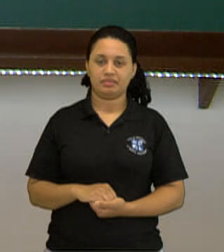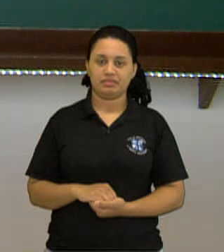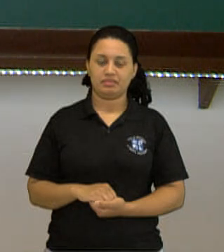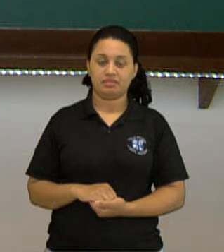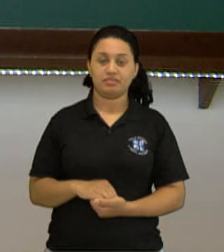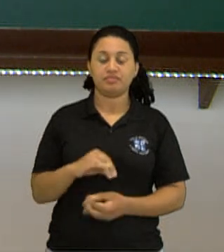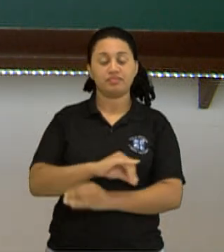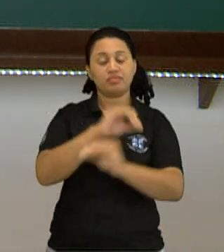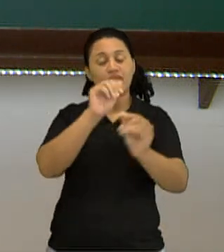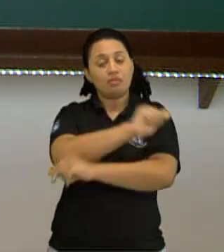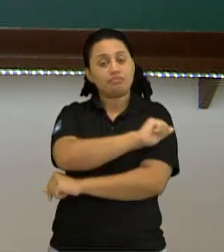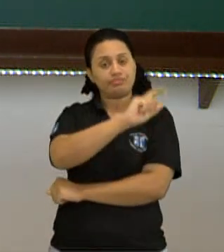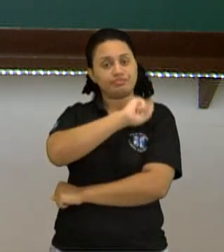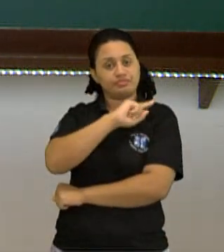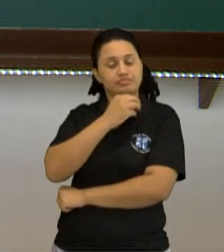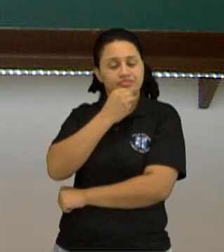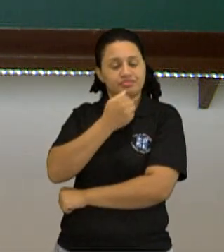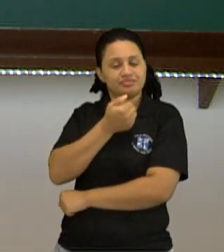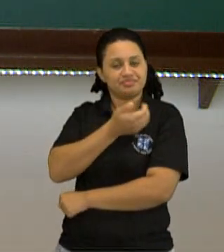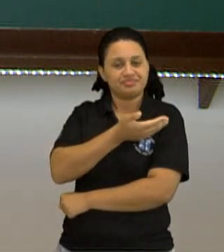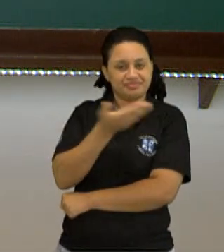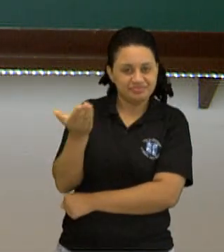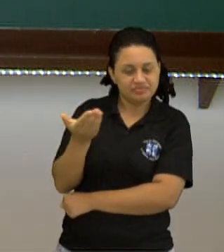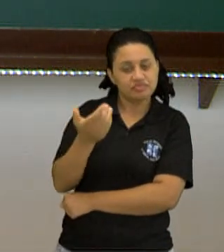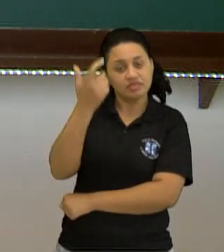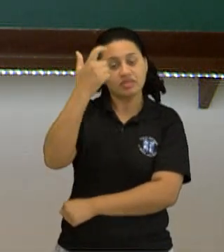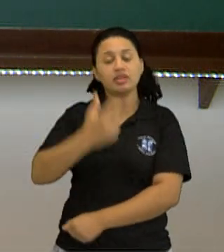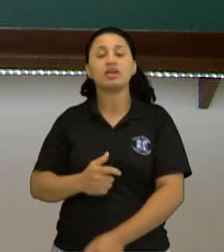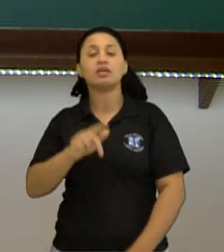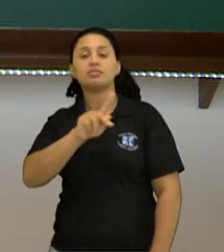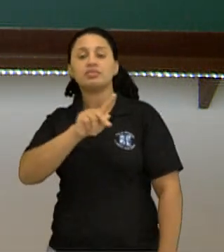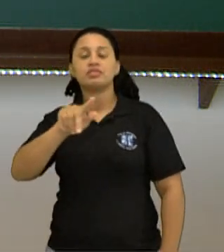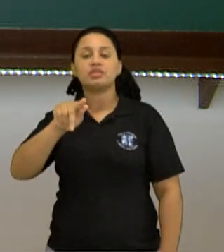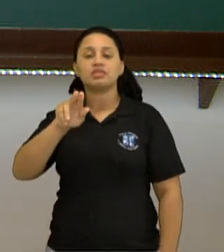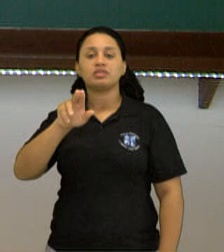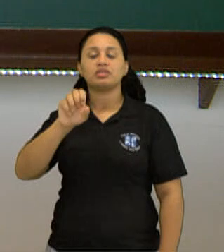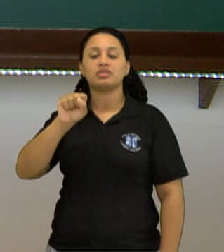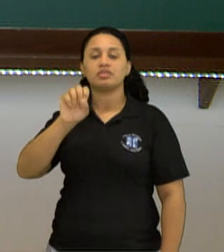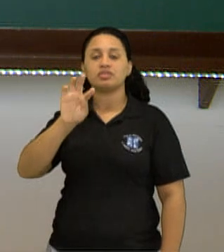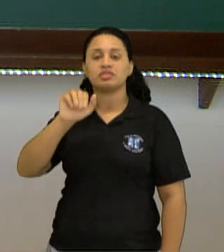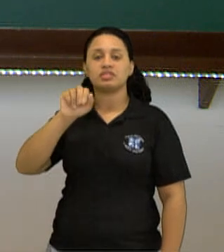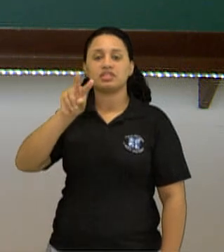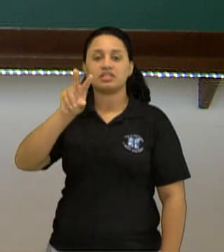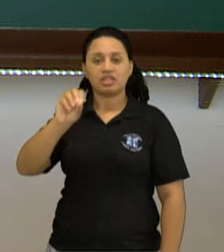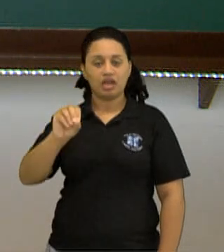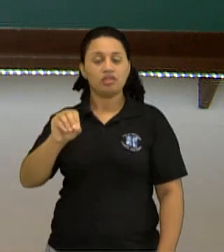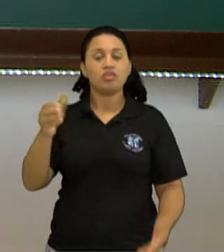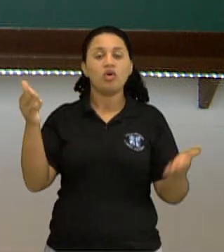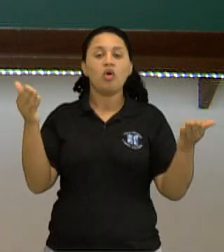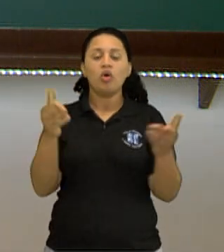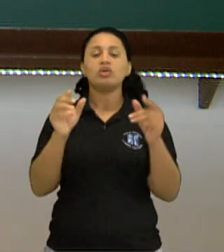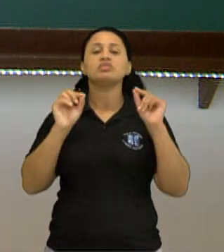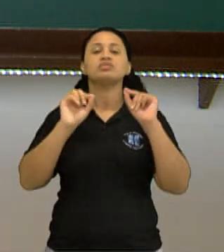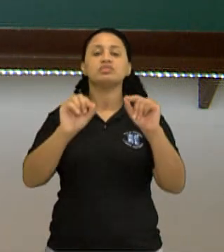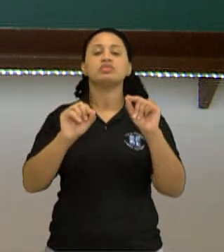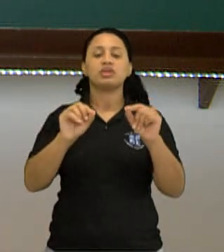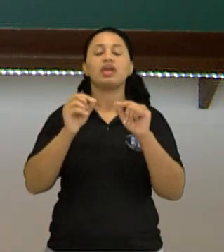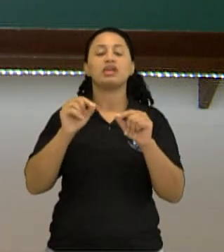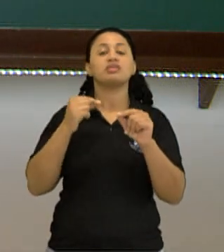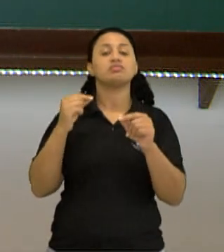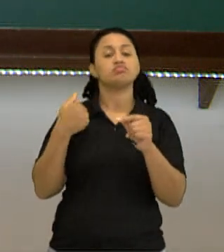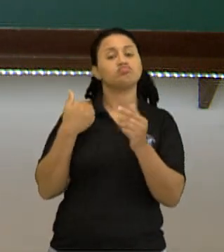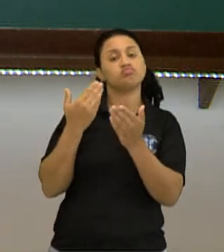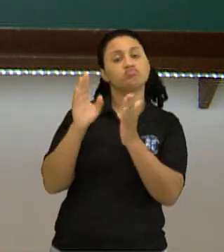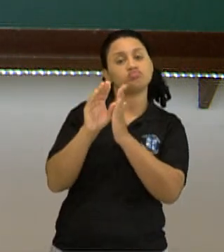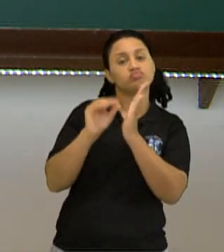E aí, estudantes da primeira série, tudo bem com vocês? Quem está falando aqui é o professor Gustavo Trevelli e hoje nós vamos falar sobre quantidade de movimento.